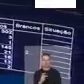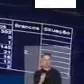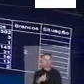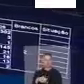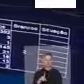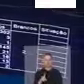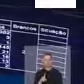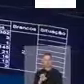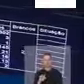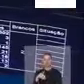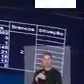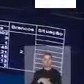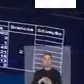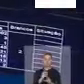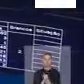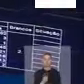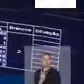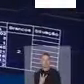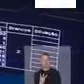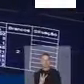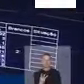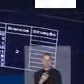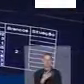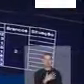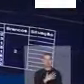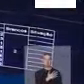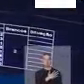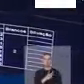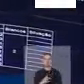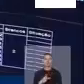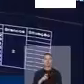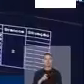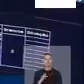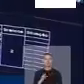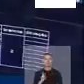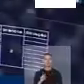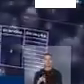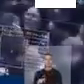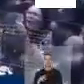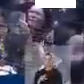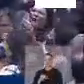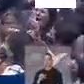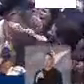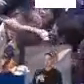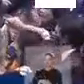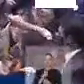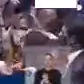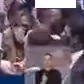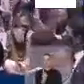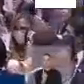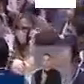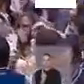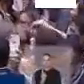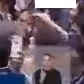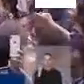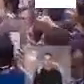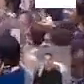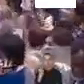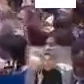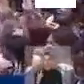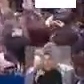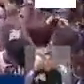André Janones, 3 e deputado General Peternelli, 1. Dois deputados votaram em